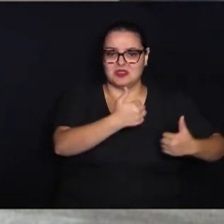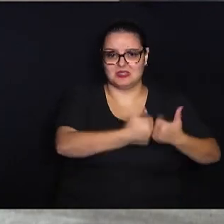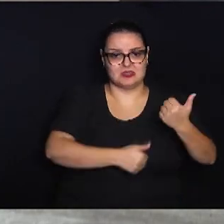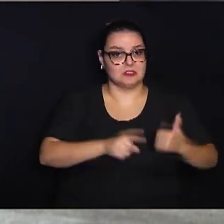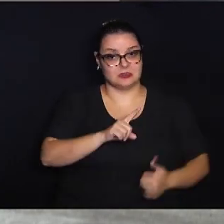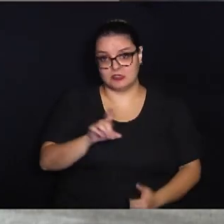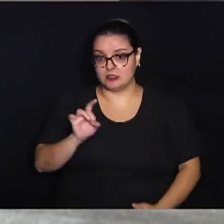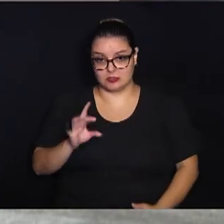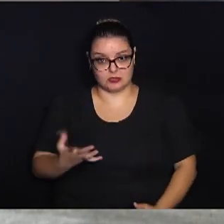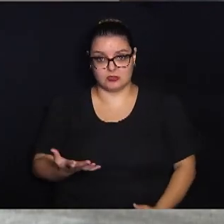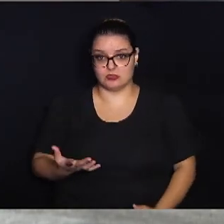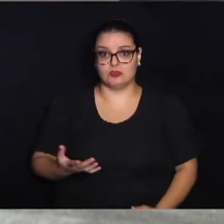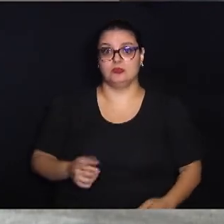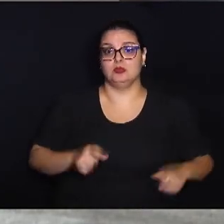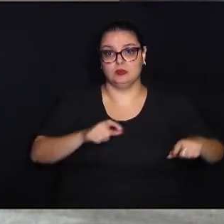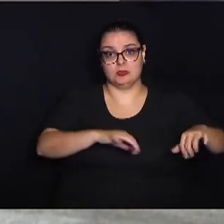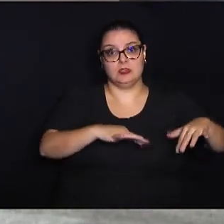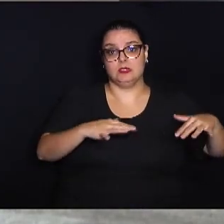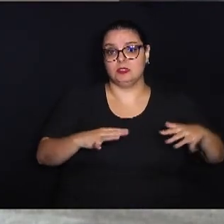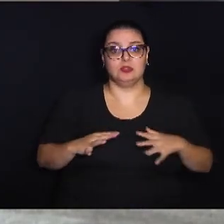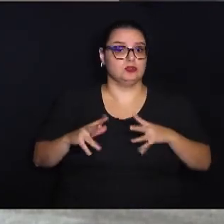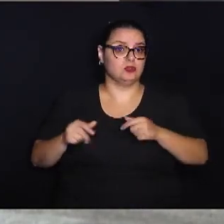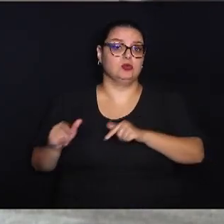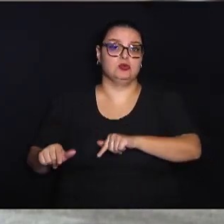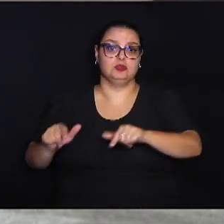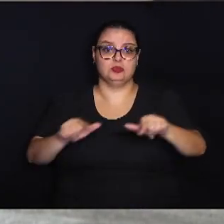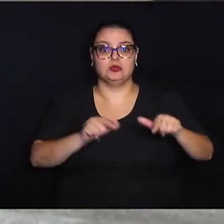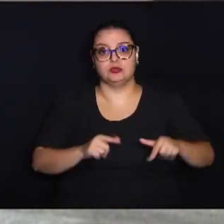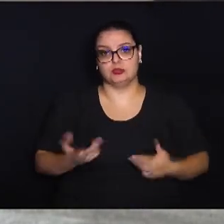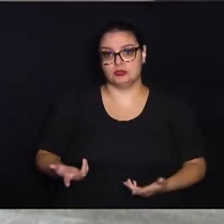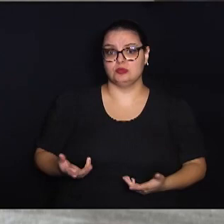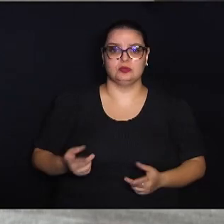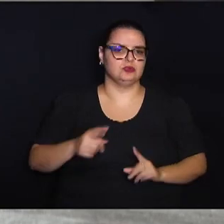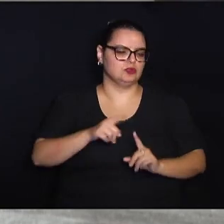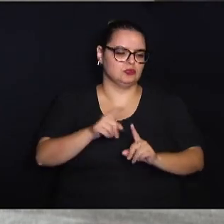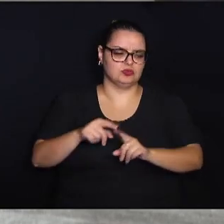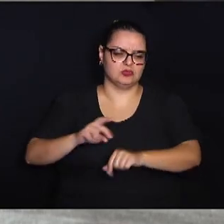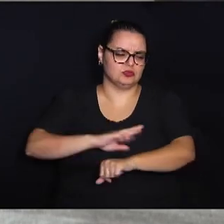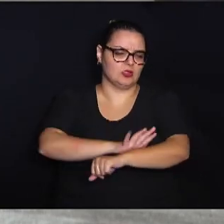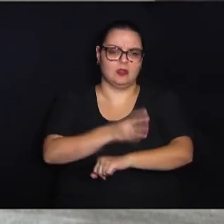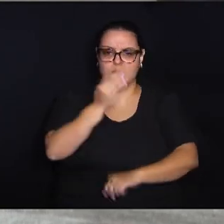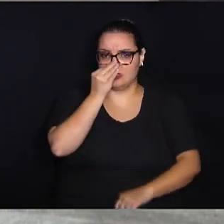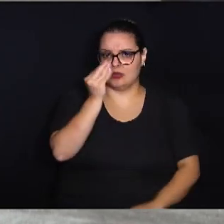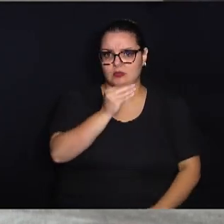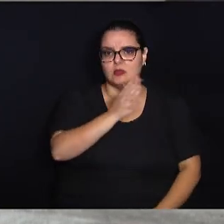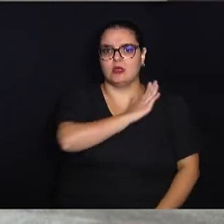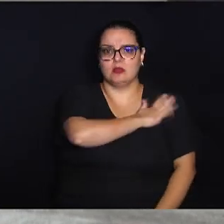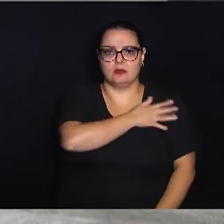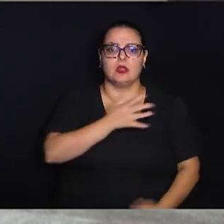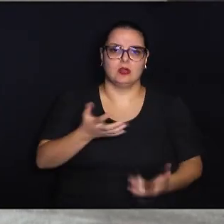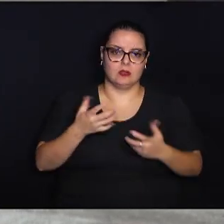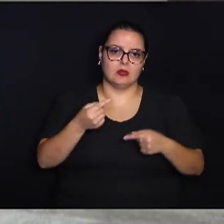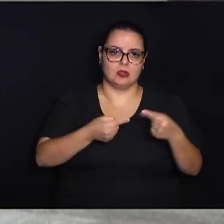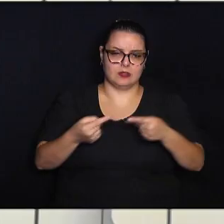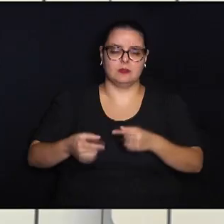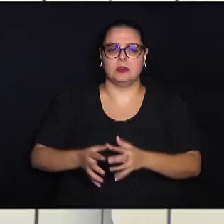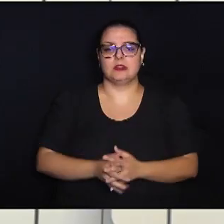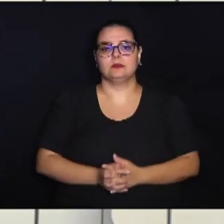só sobre o campo de futebol, mas todos os tipos de racismo, de preconceito, é isso que eu quero debater.